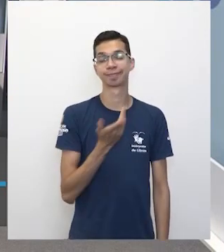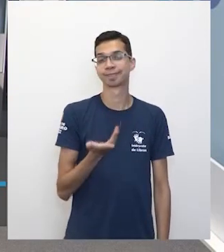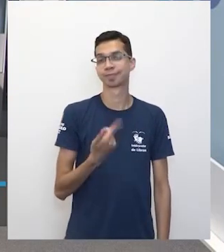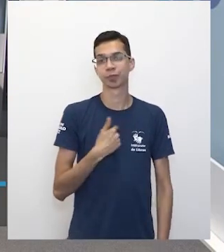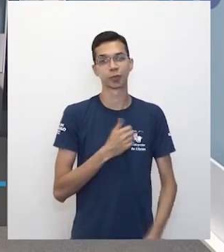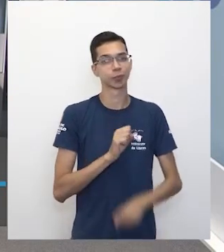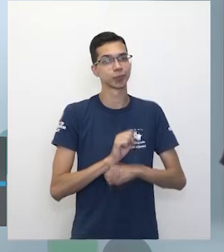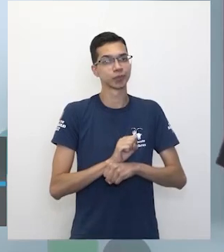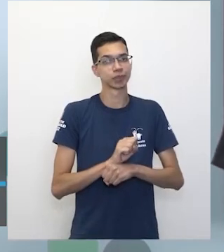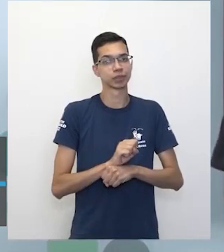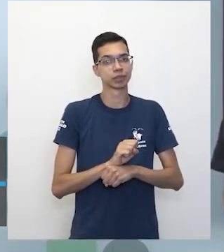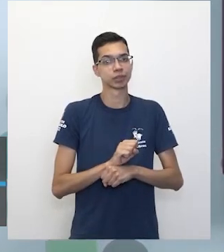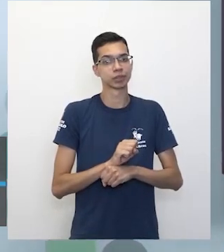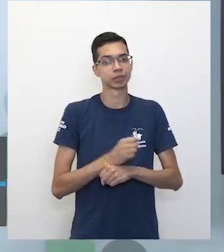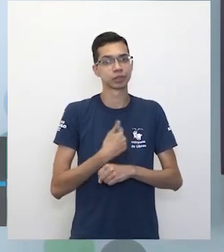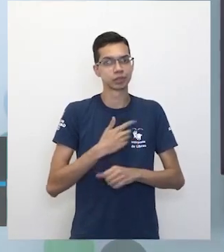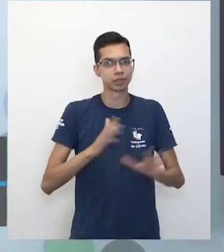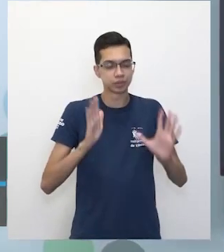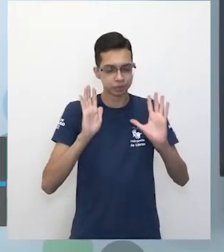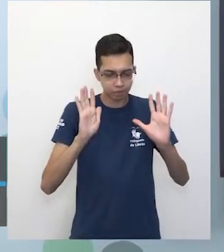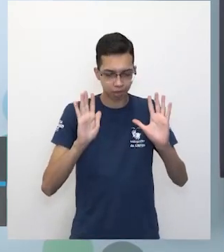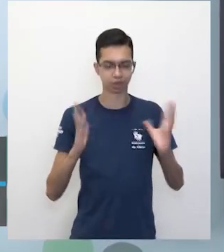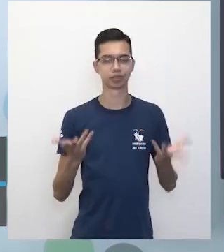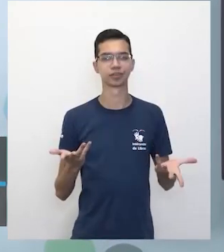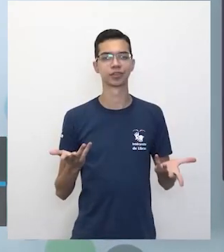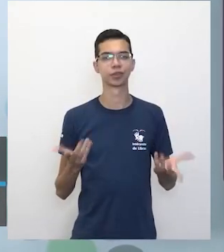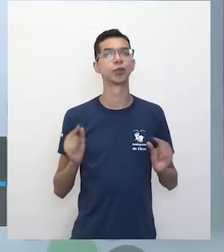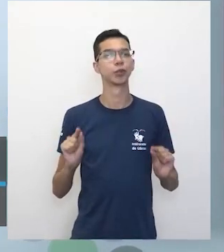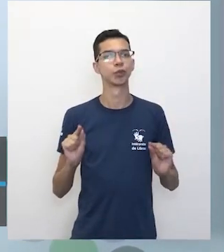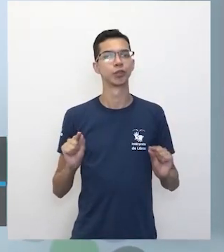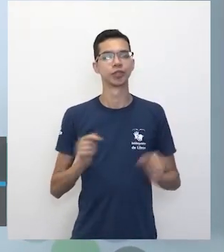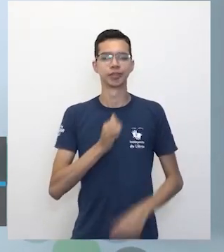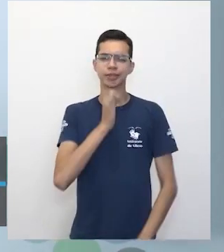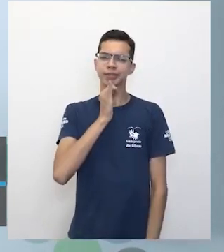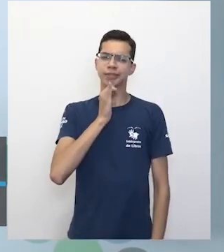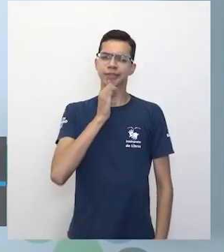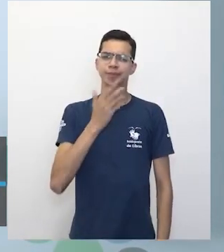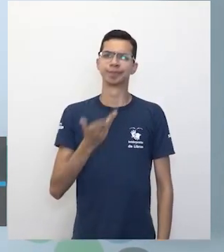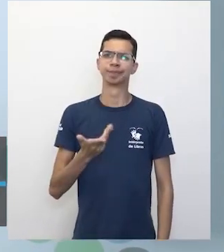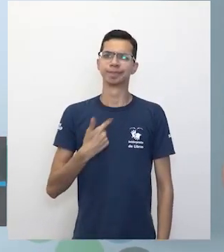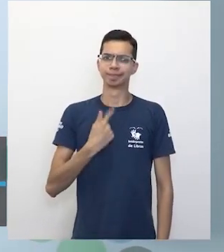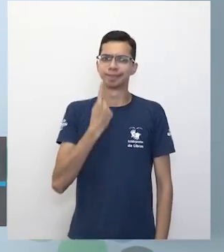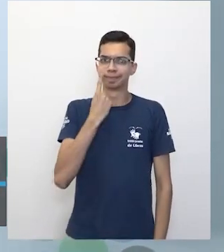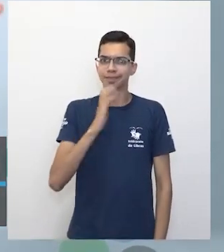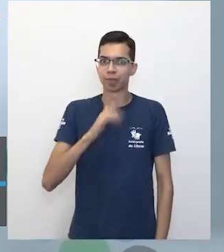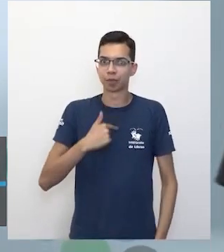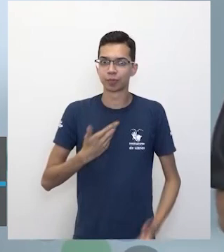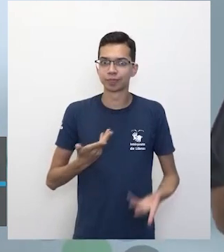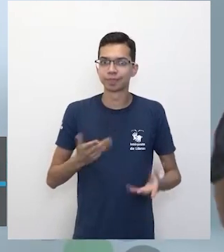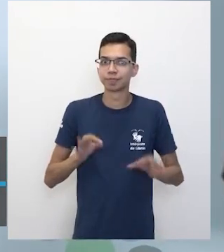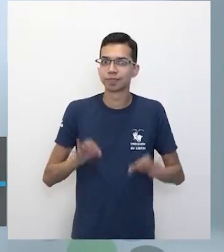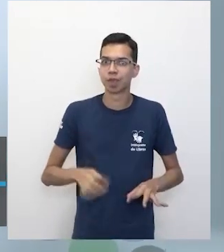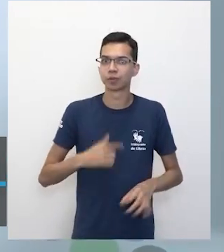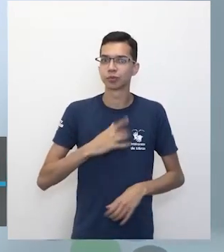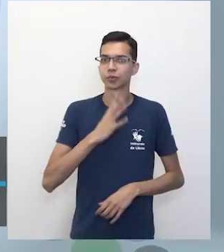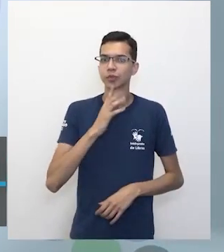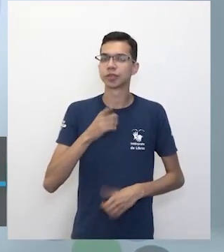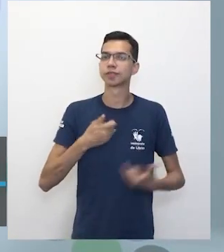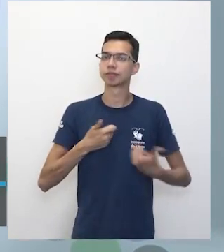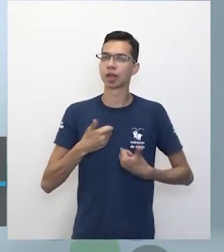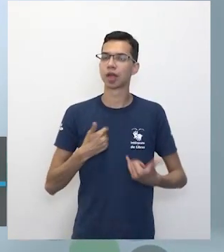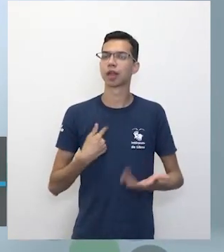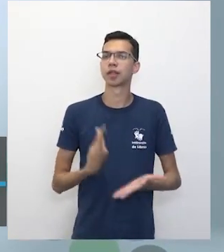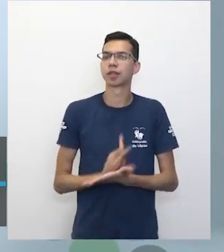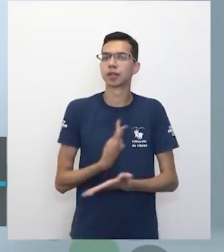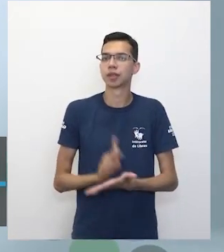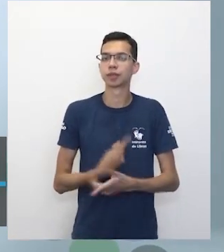de bancar. Assim, acontece o seguinte, o que acontece, né, deixa eu ver se eu estou estruturado e me corrija se eu estiver errado. A gente